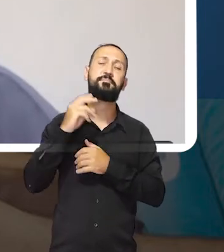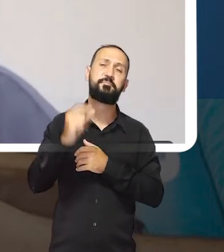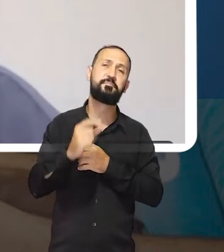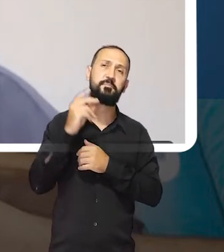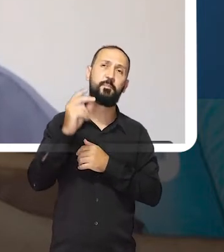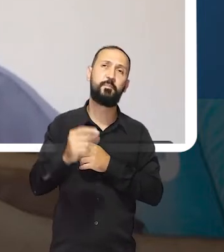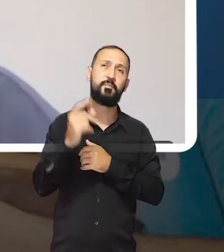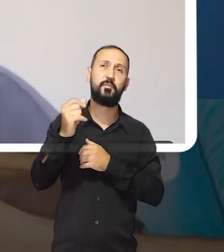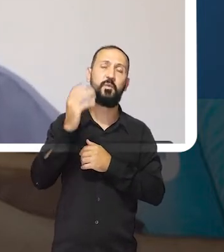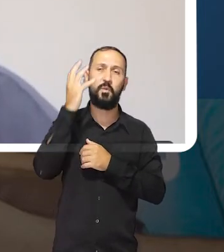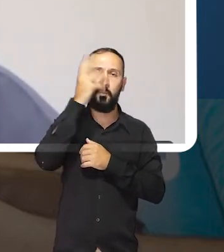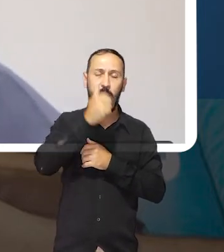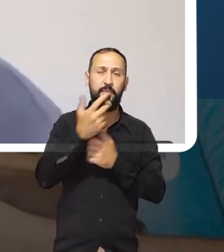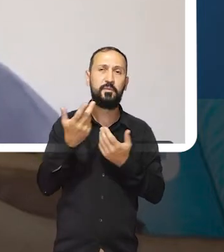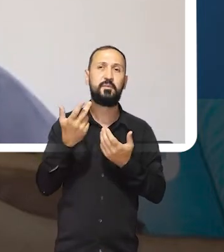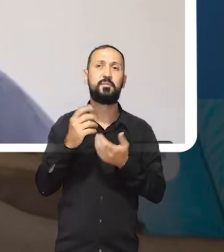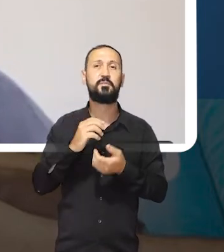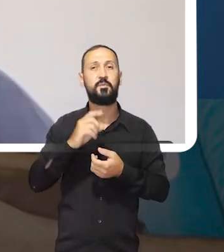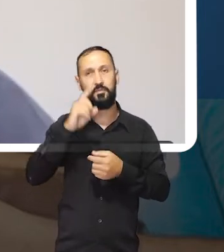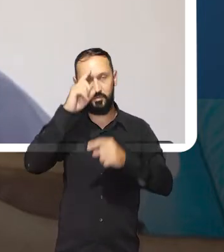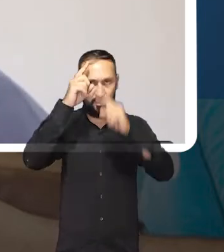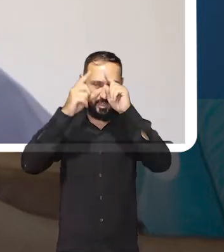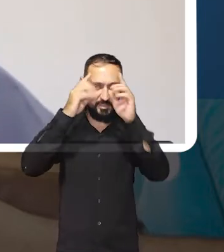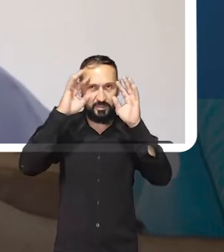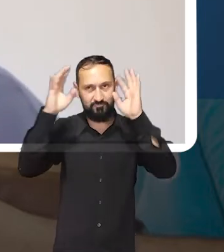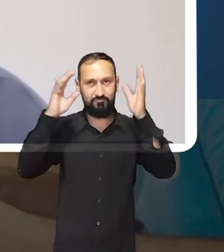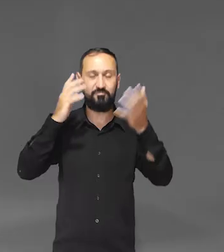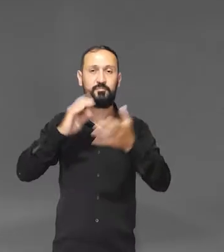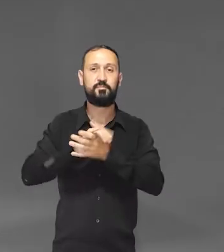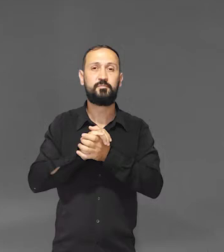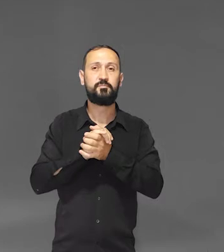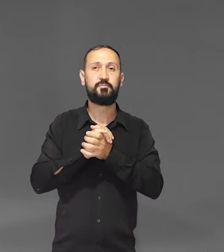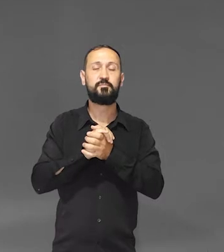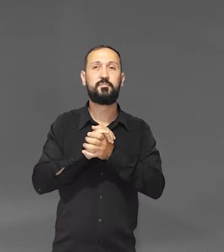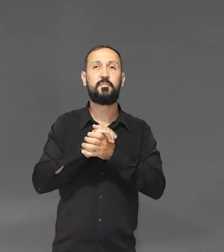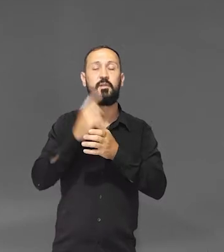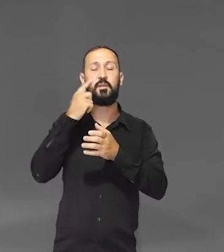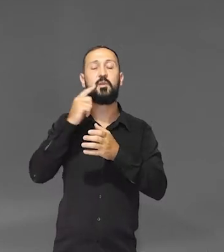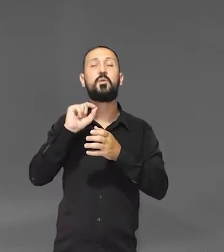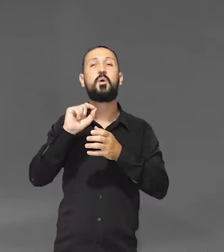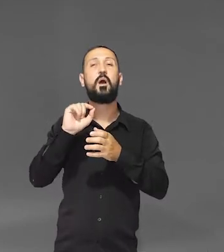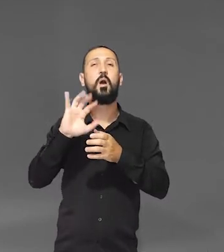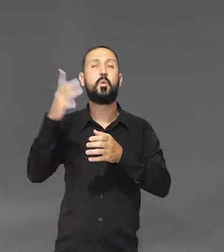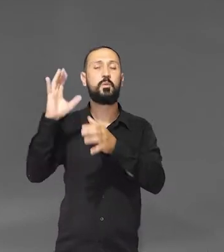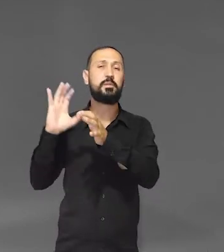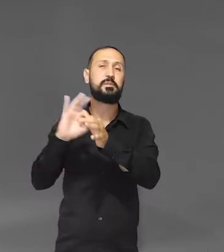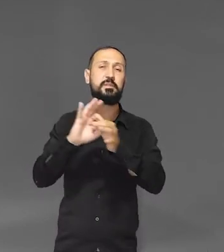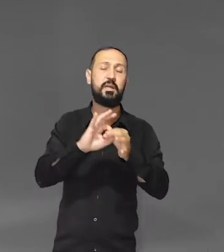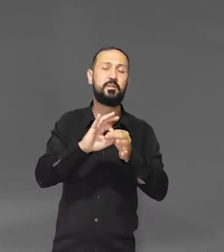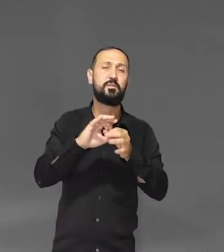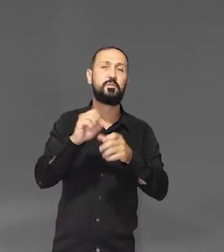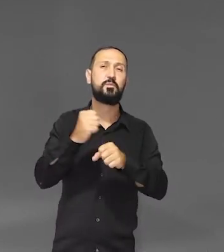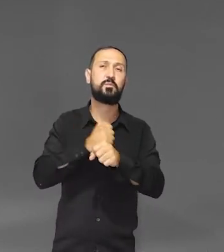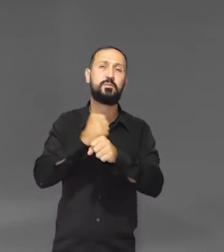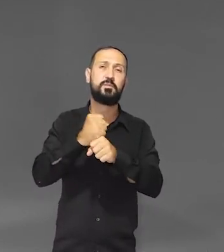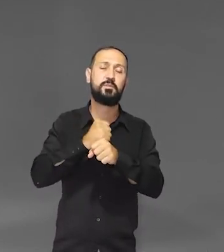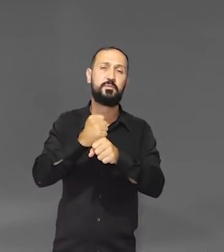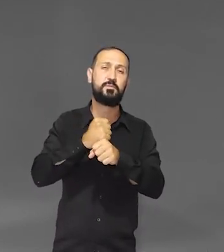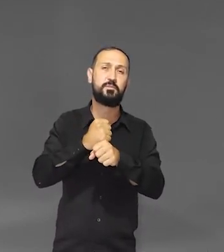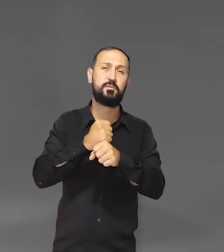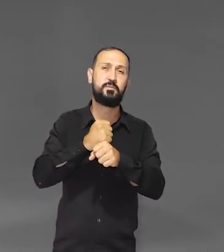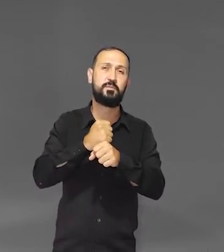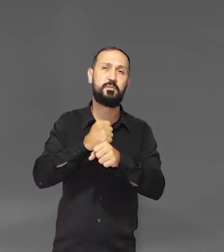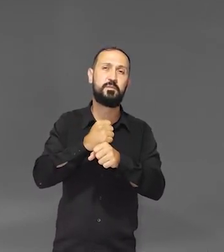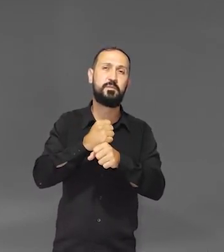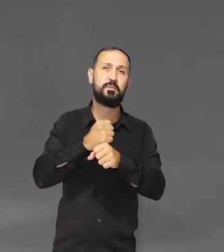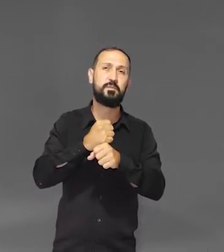Então ficou uma coisa bonita, uma coisa de ficção. E as cenas se giram em torno nos anos